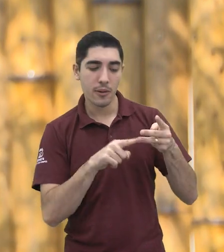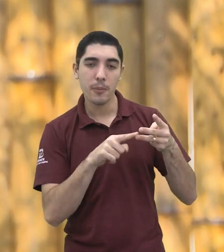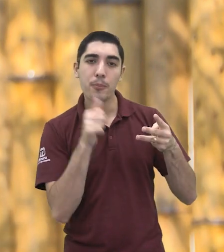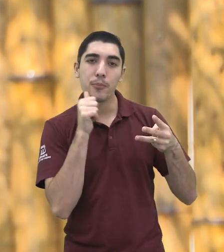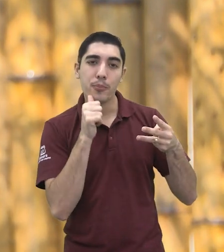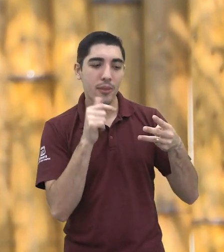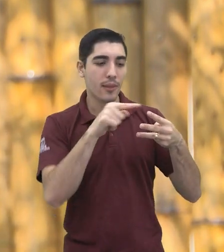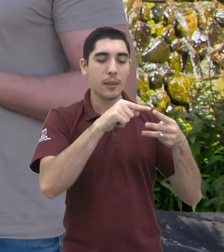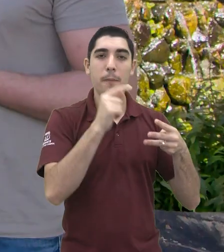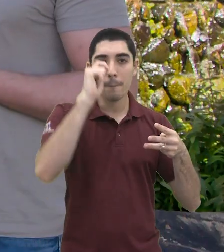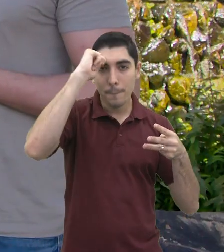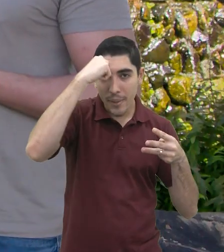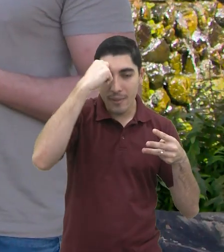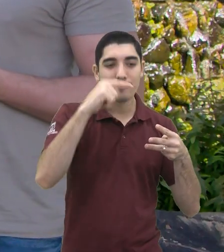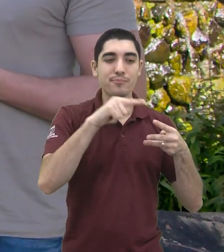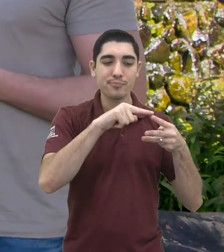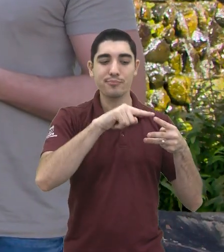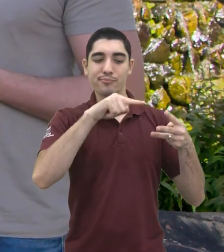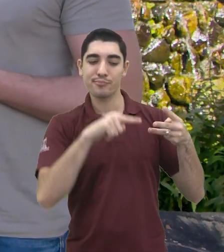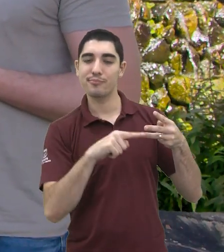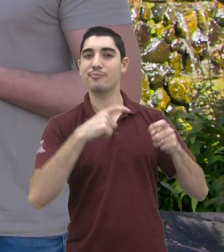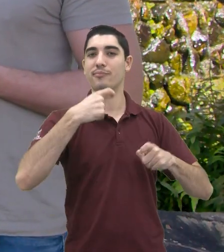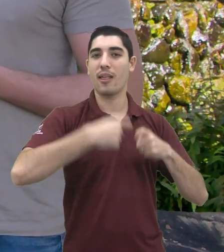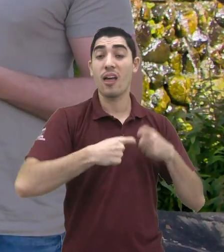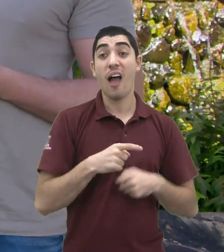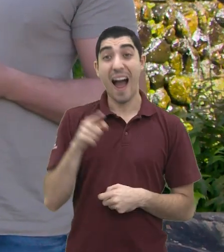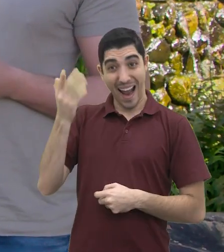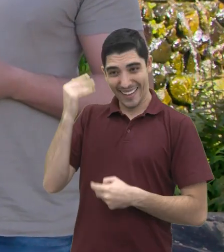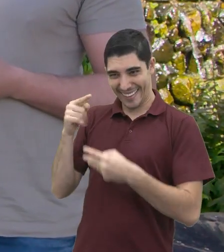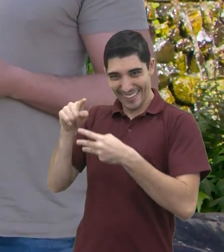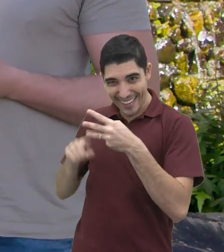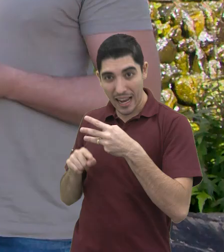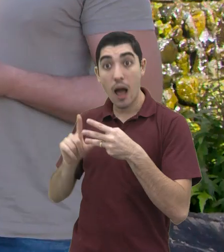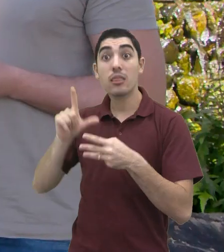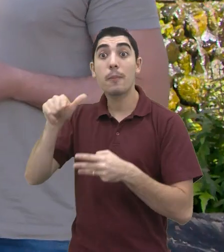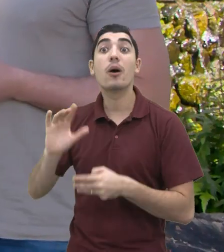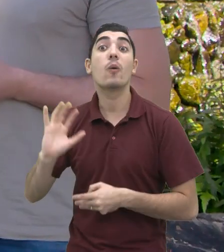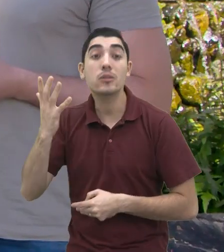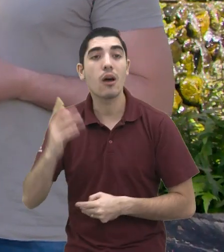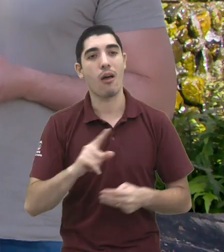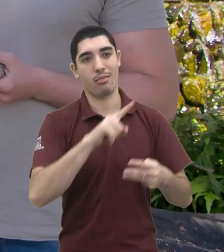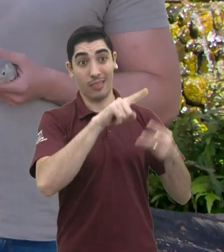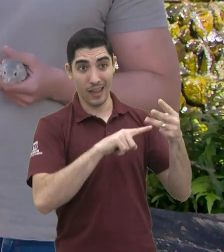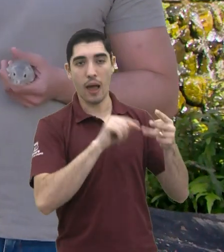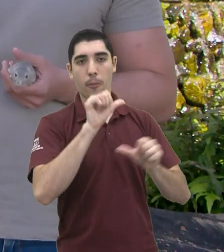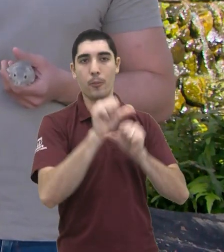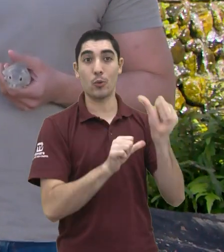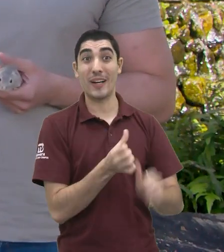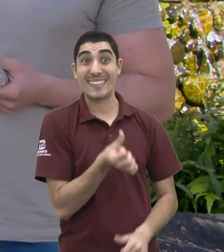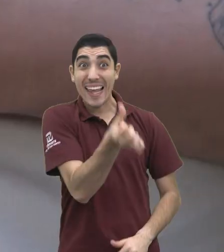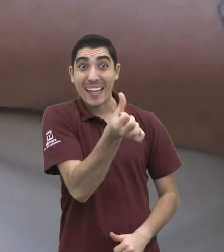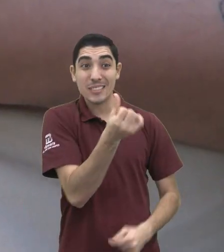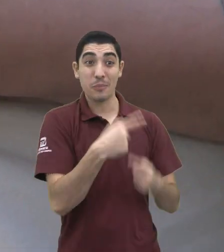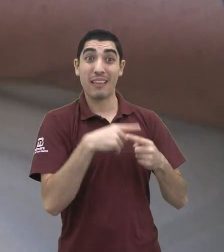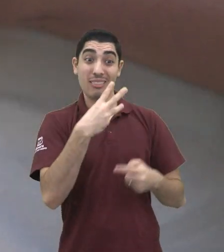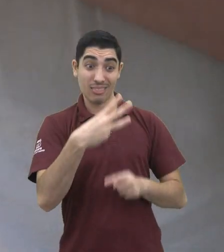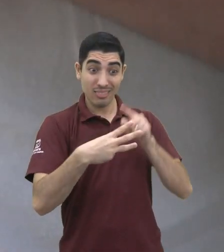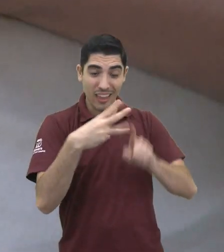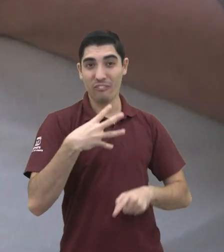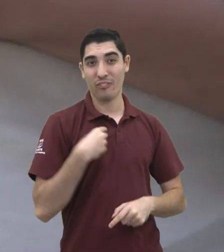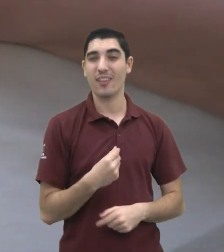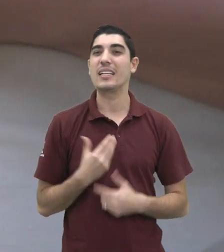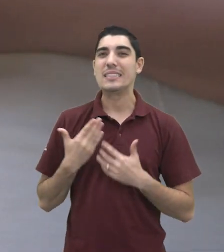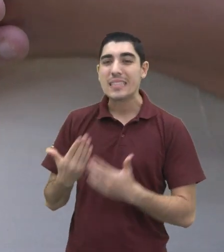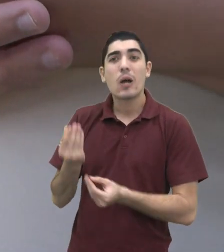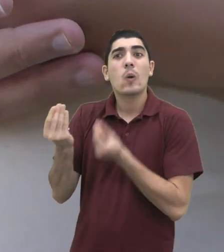do pretinho. E aí a tua família, que até então eram de 2, depois de 3, virou... 6. Viraram 6. E pra cuidar